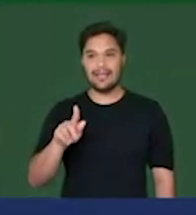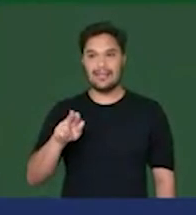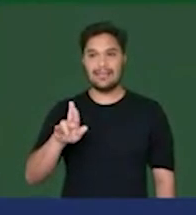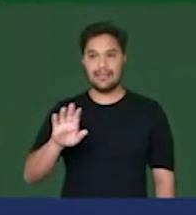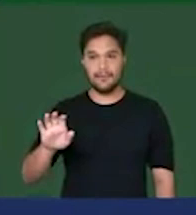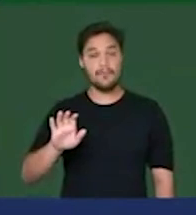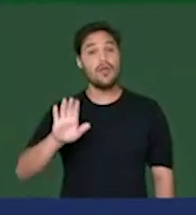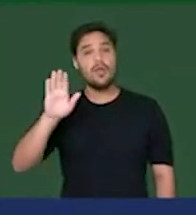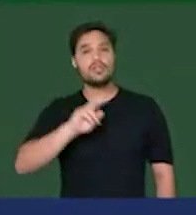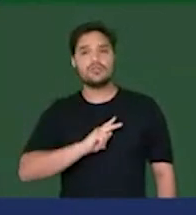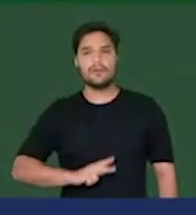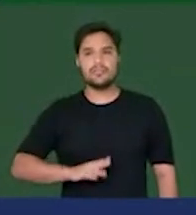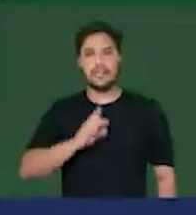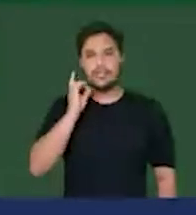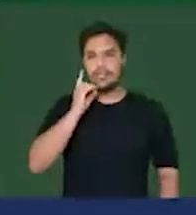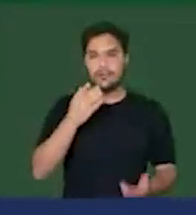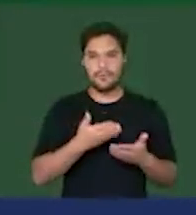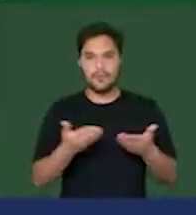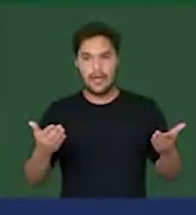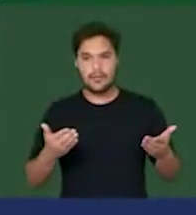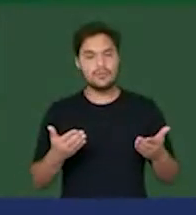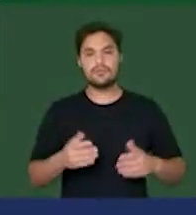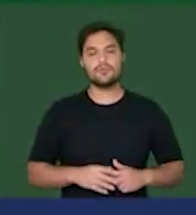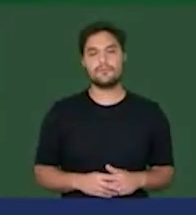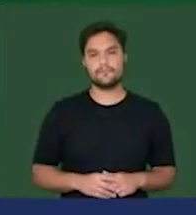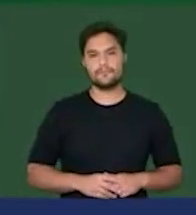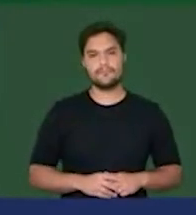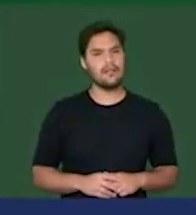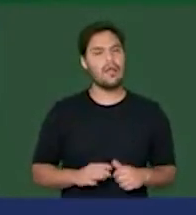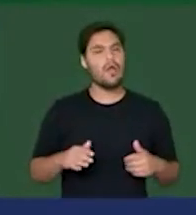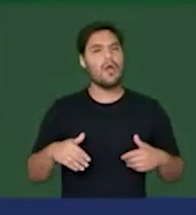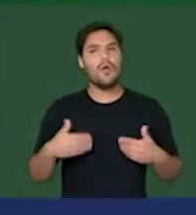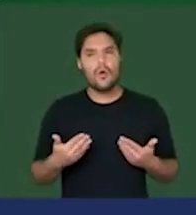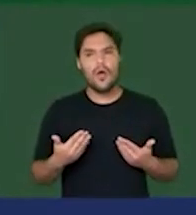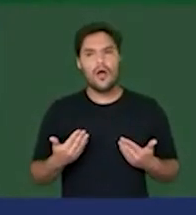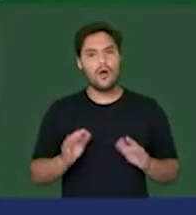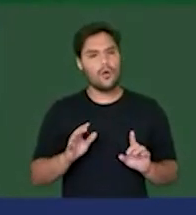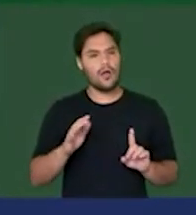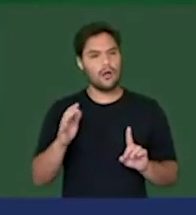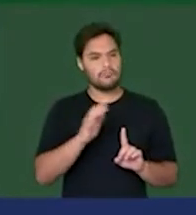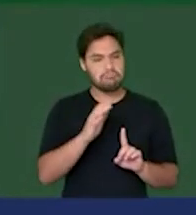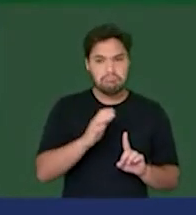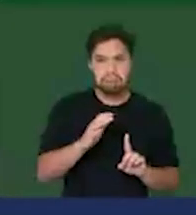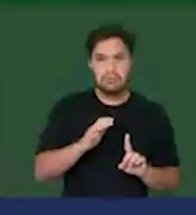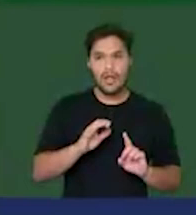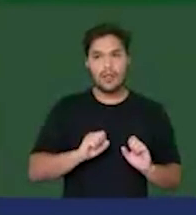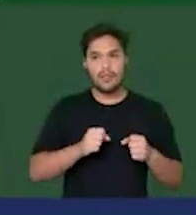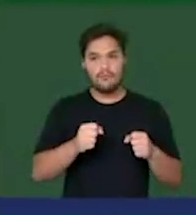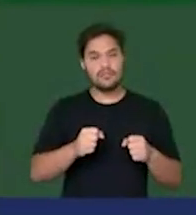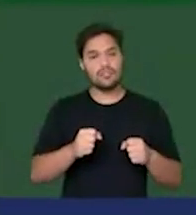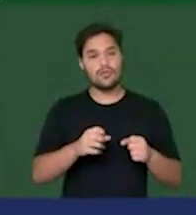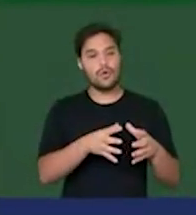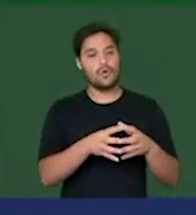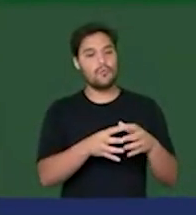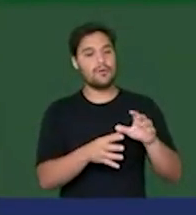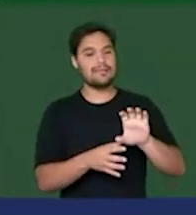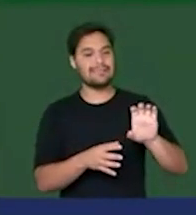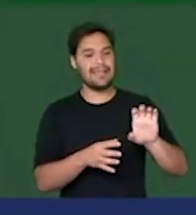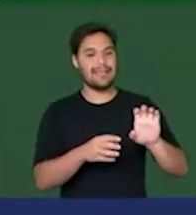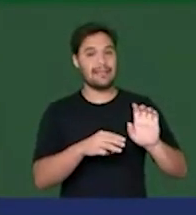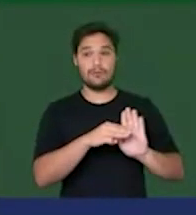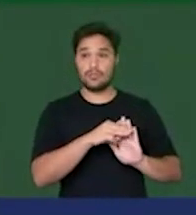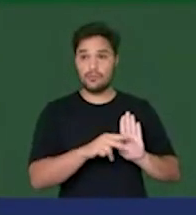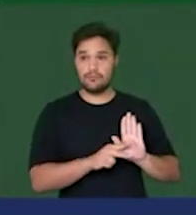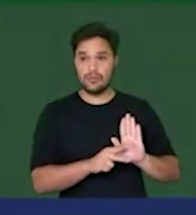Senhor presidente, senhores deputados, qual é o efeito prático da posição defendida pelas esquerdas nessa